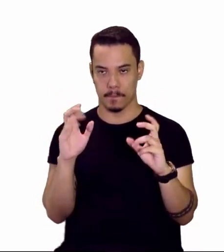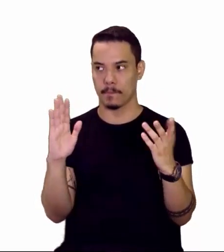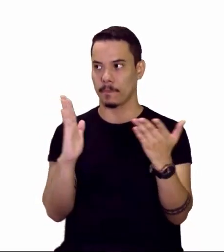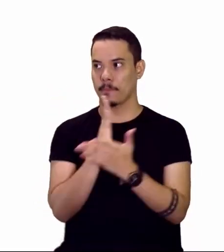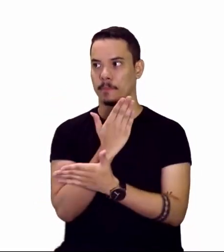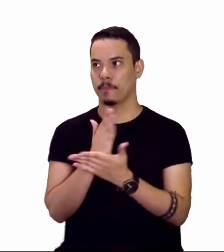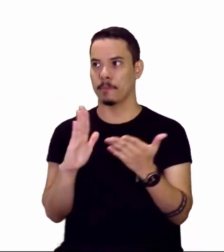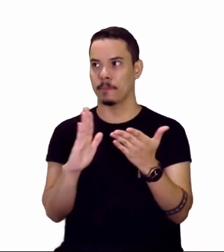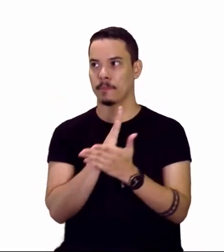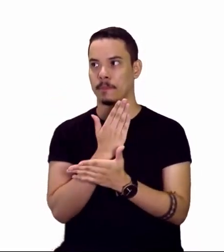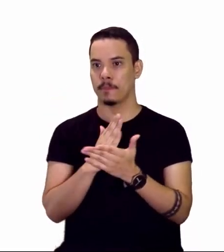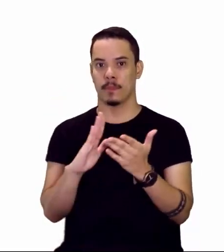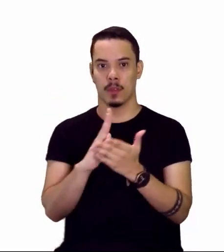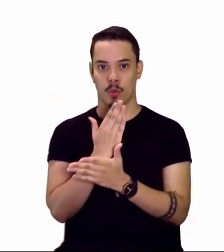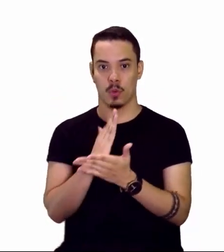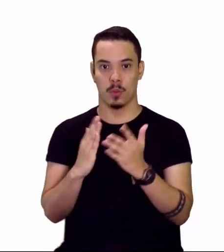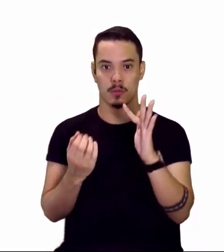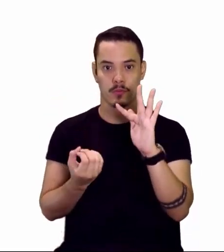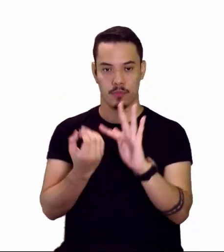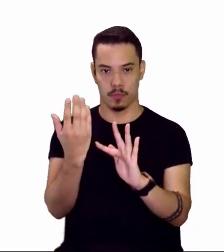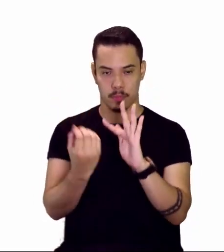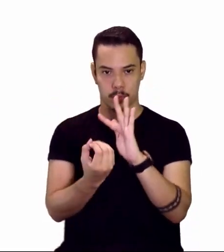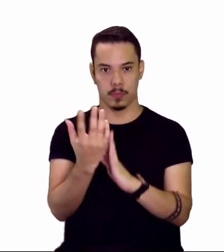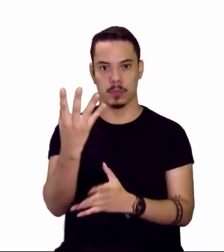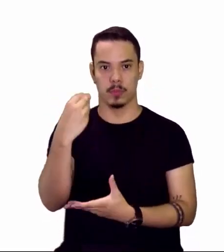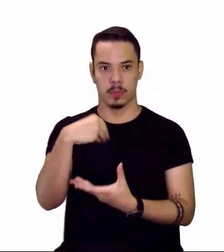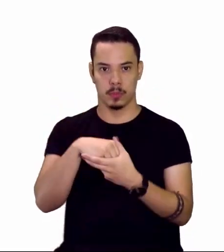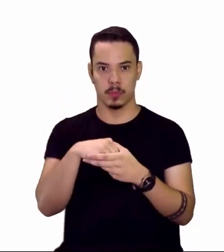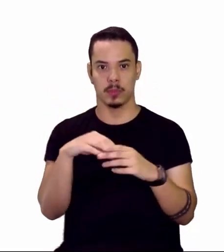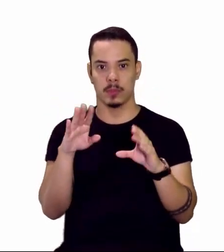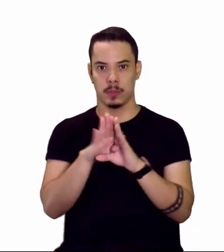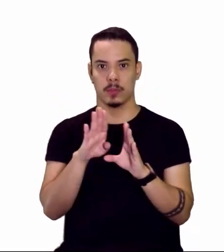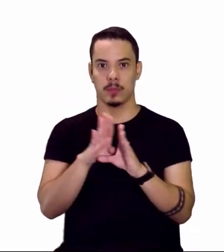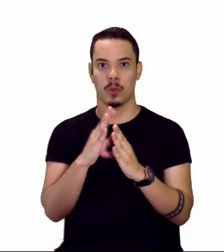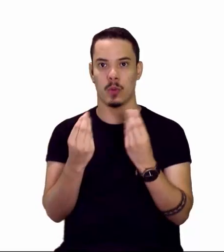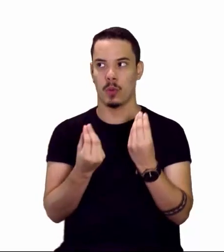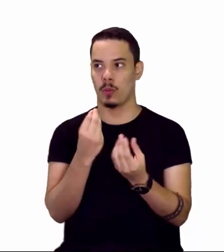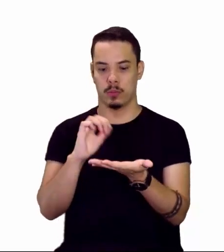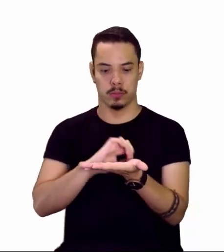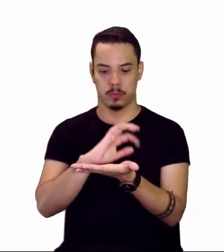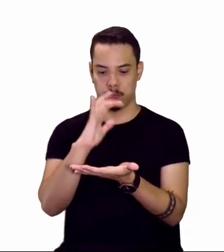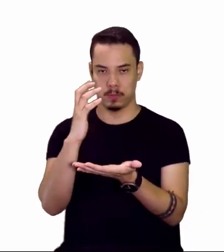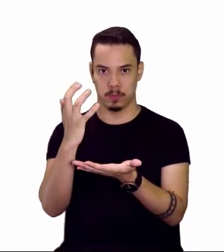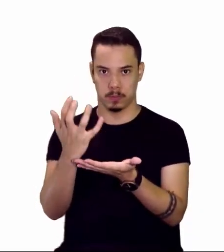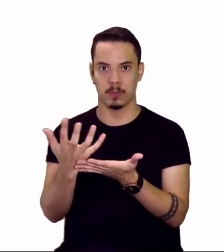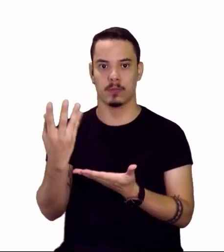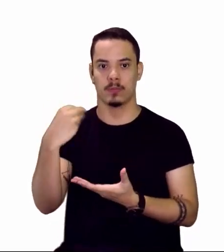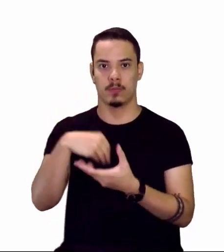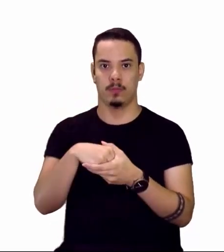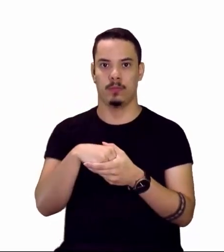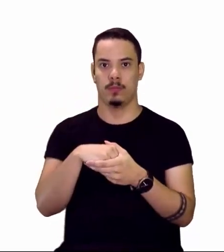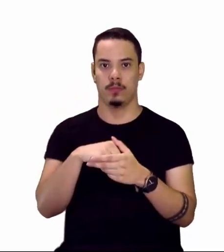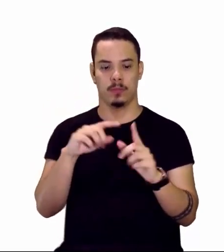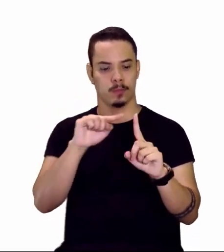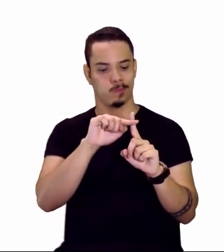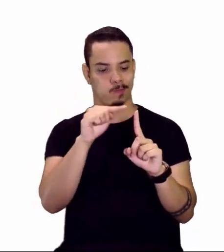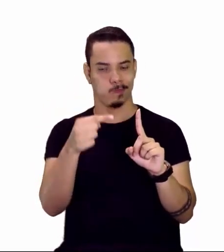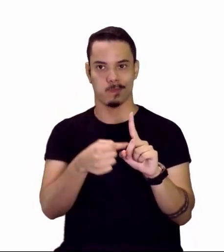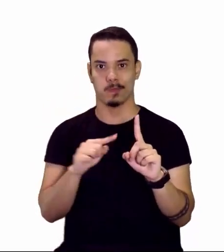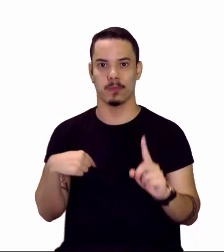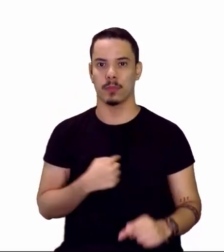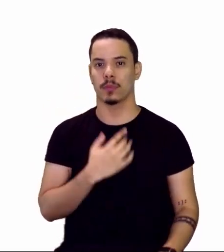algumas fórmulas, algumas geometrias entre os ângulos, nós temos,